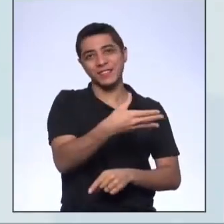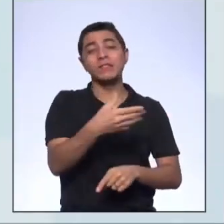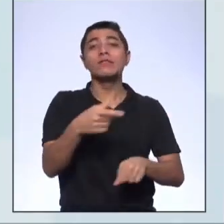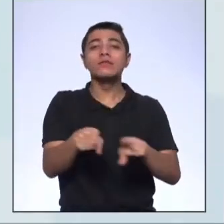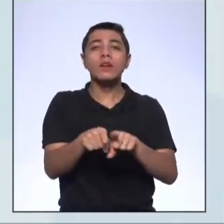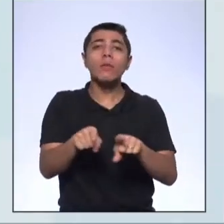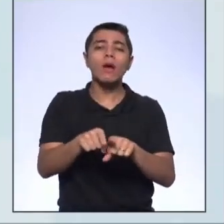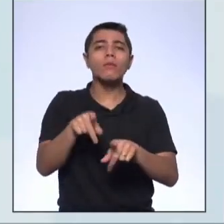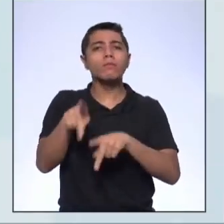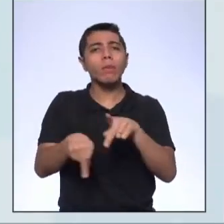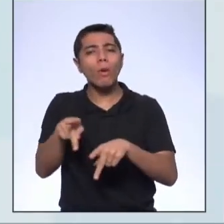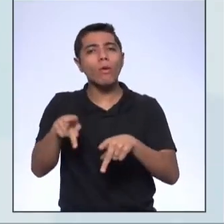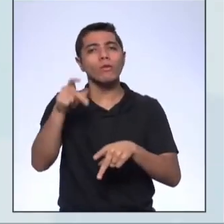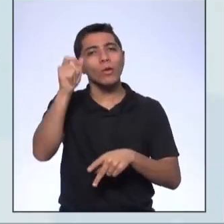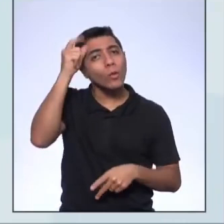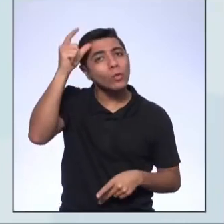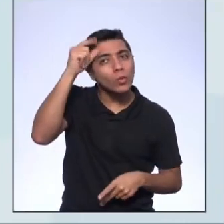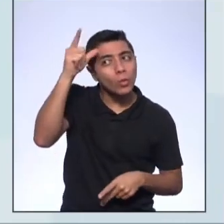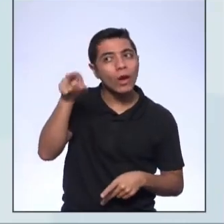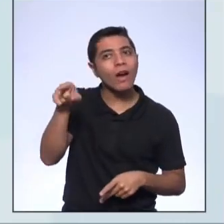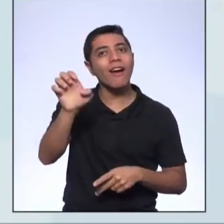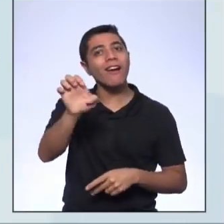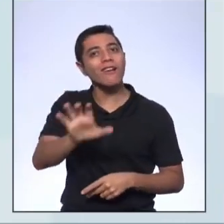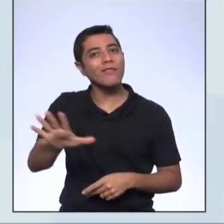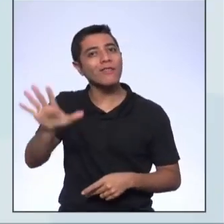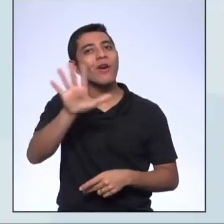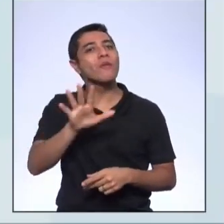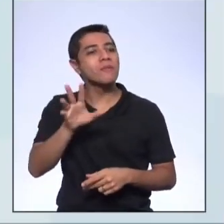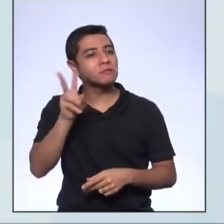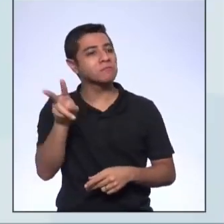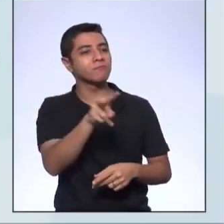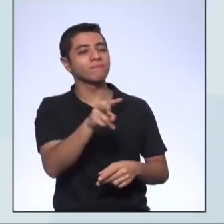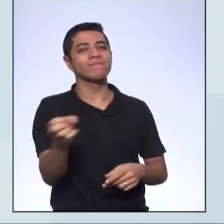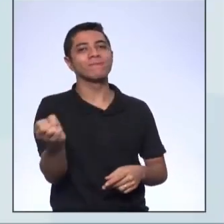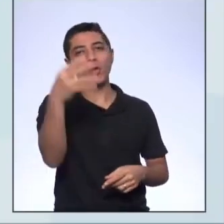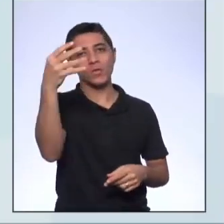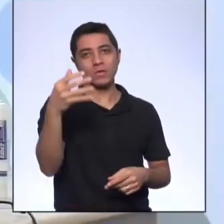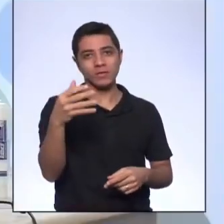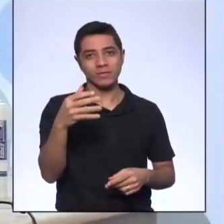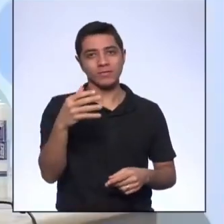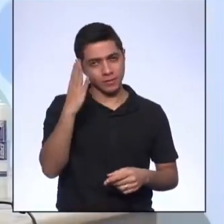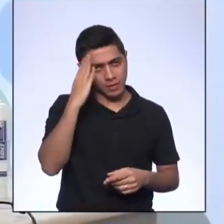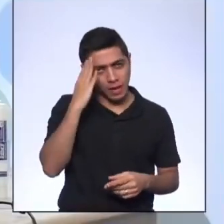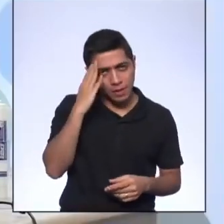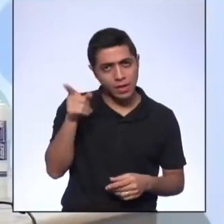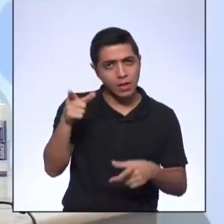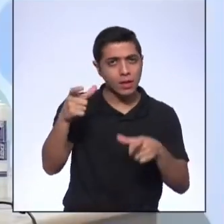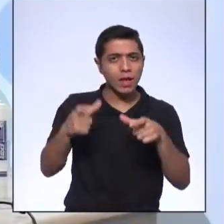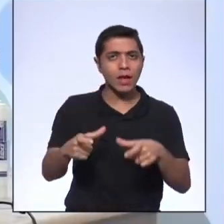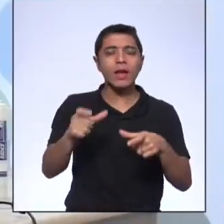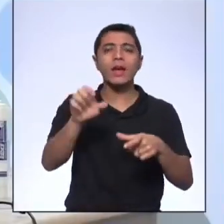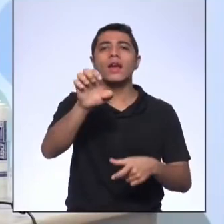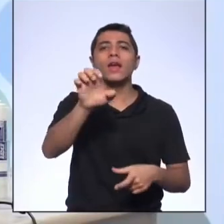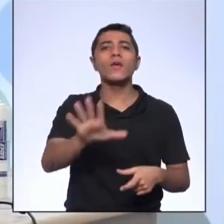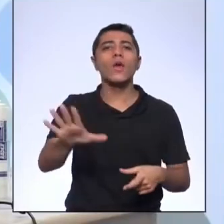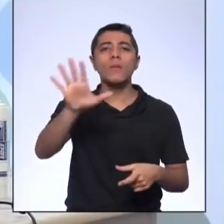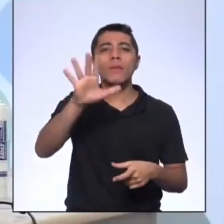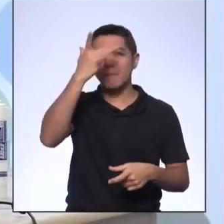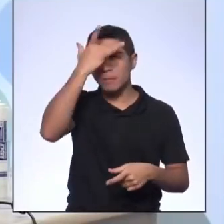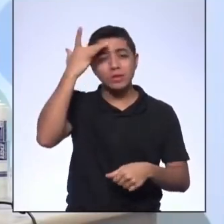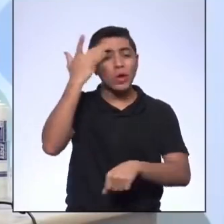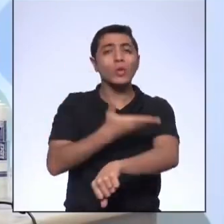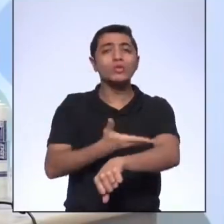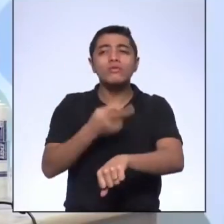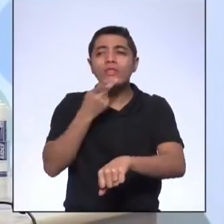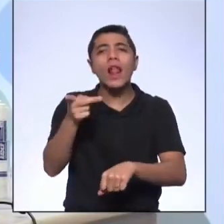por parte dos europeus, né? Não sei se vocês já ouviram falar que a Europa também é conhecida como o velho continente ou o